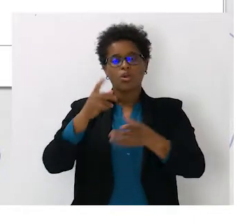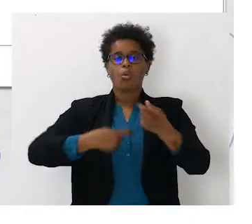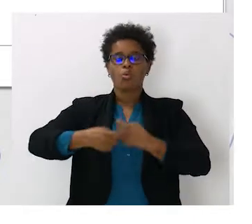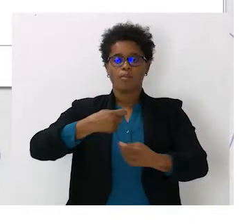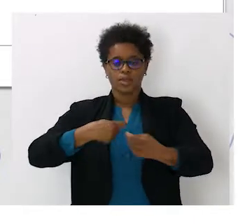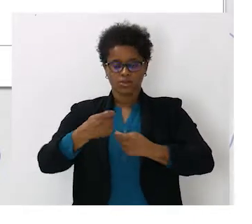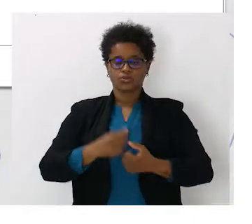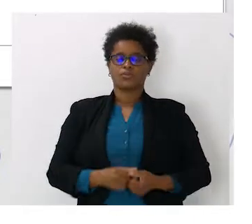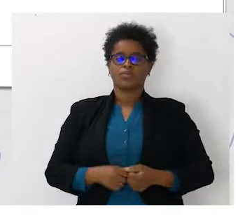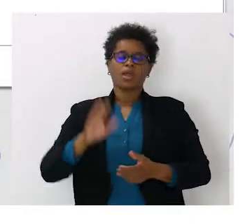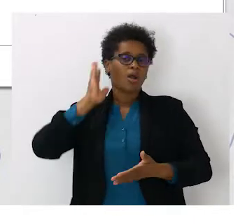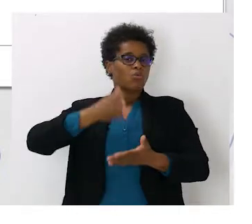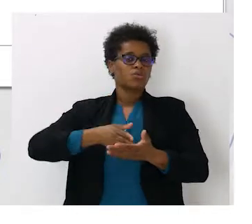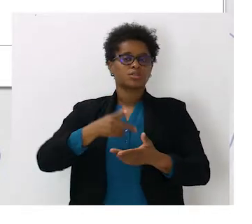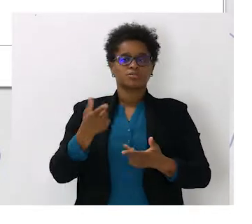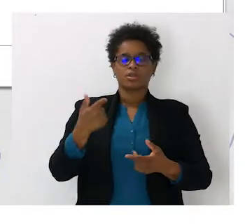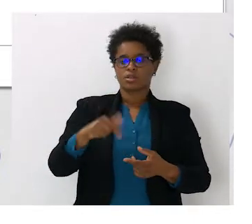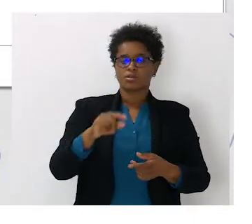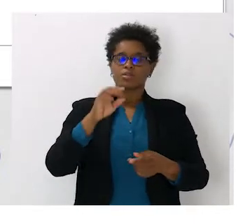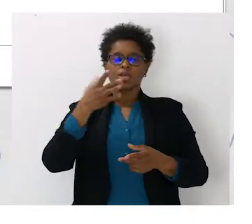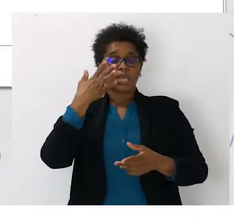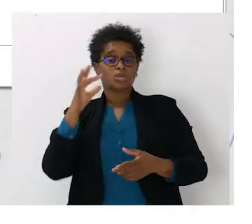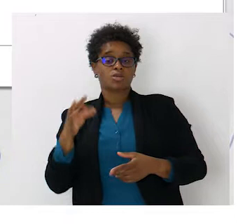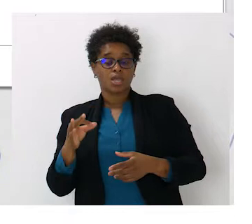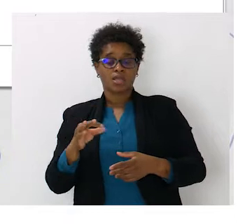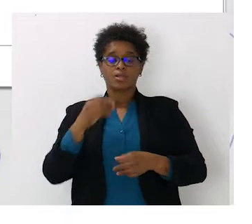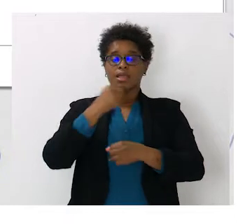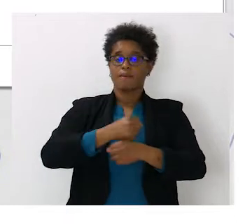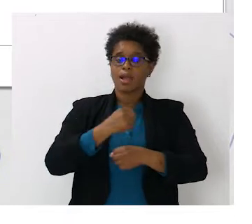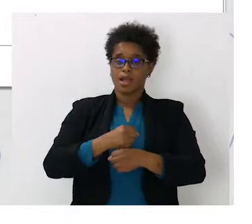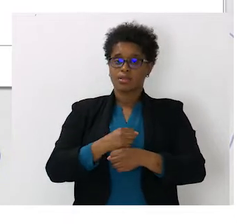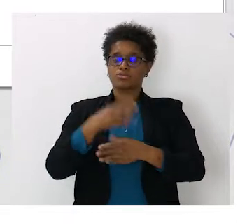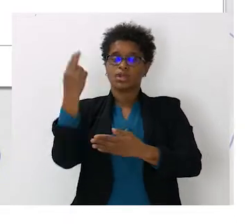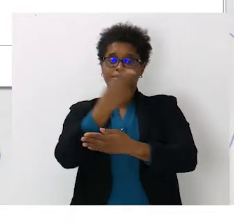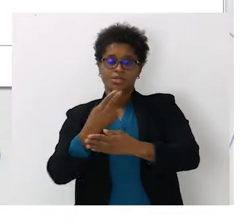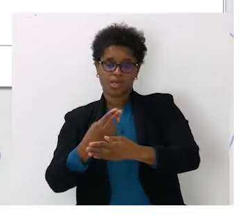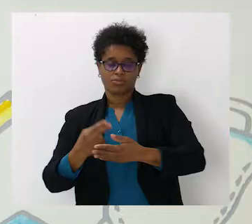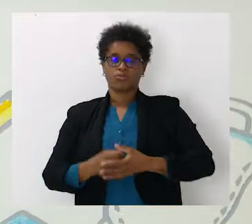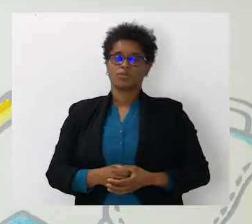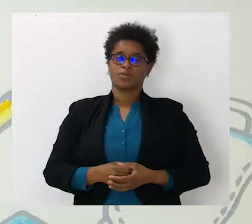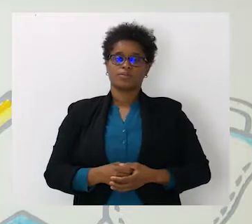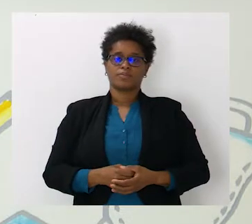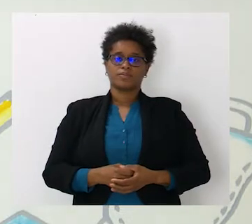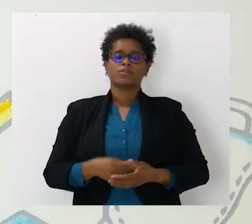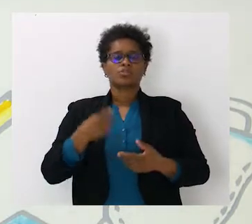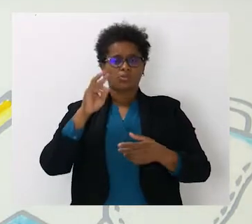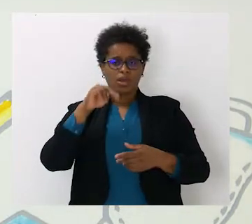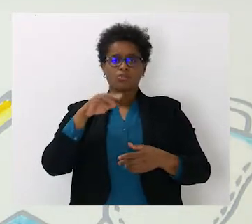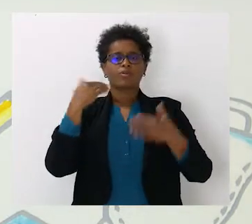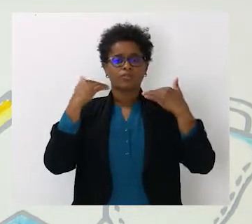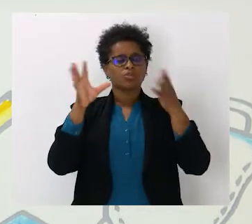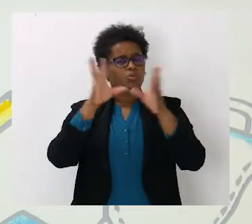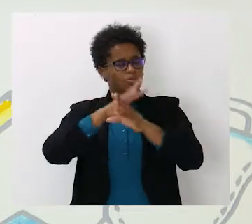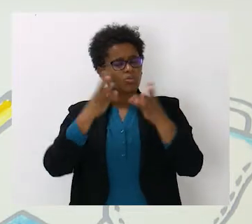ao comércio. E a última temos a especialização do trabalho artesanato. Uma nota muito